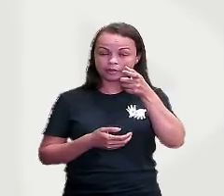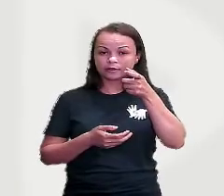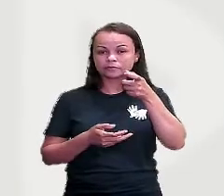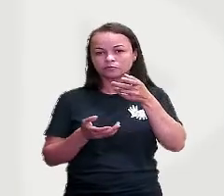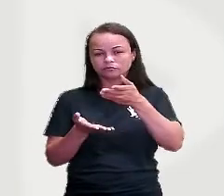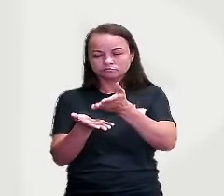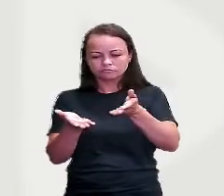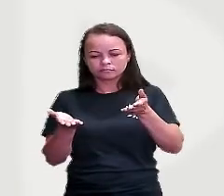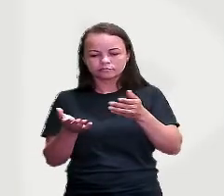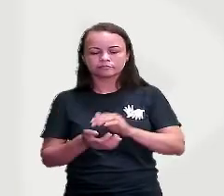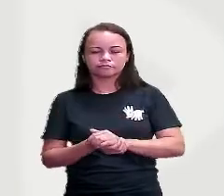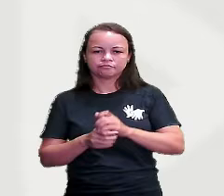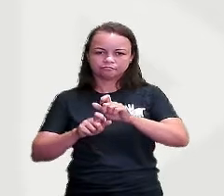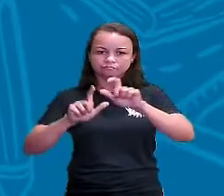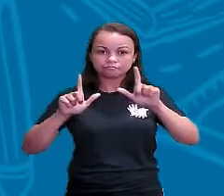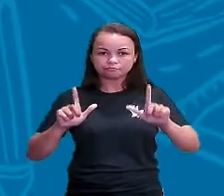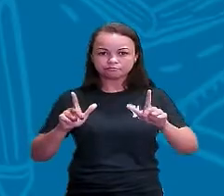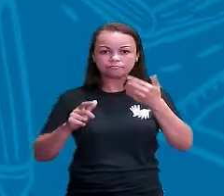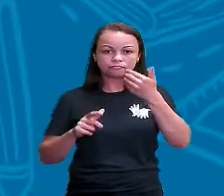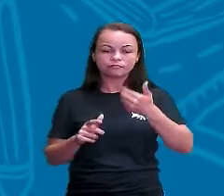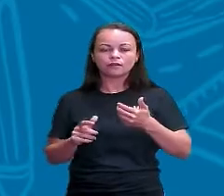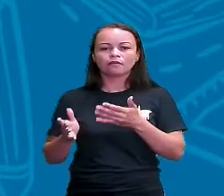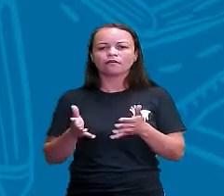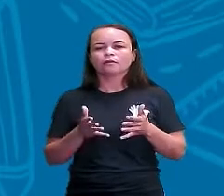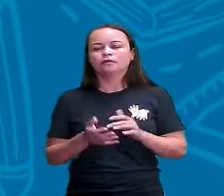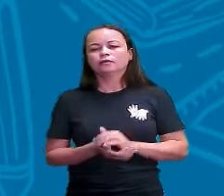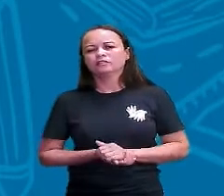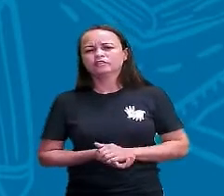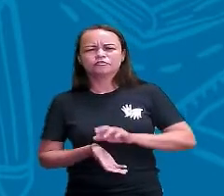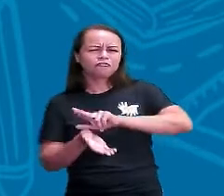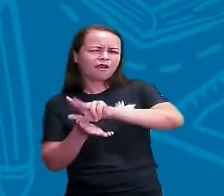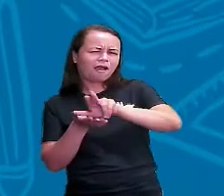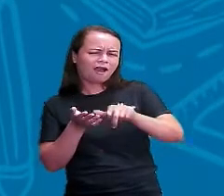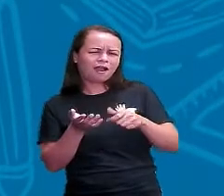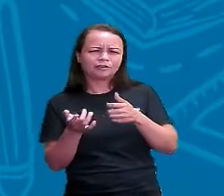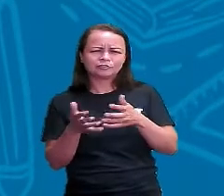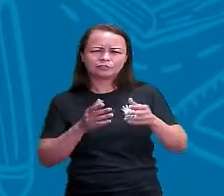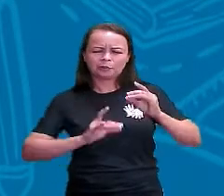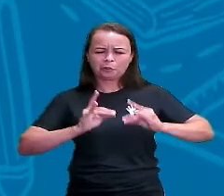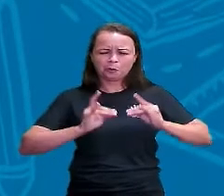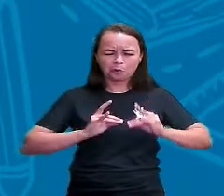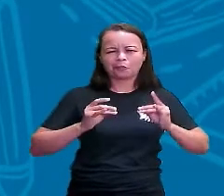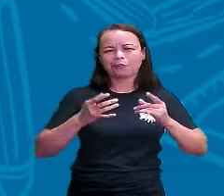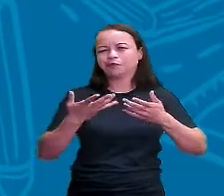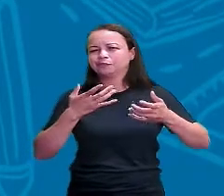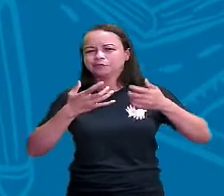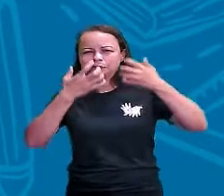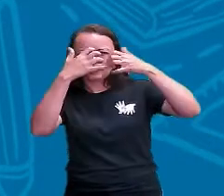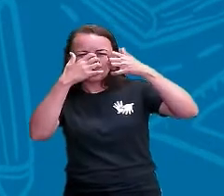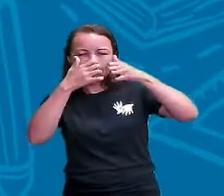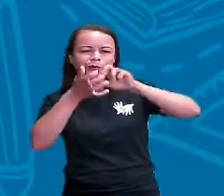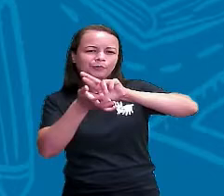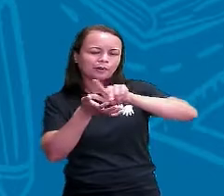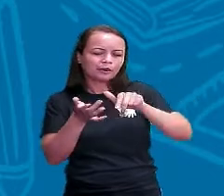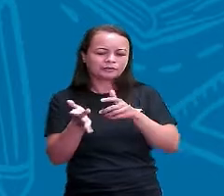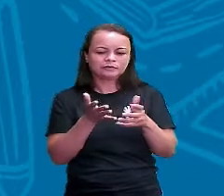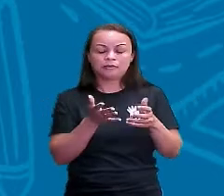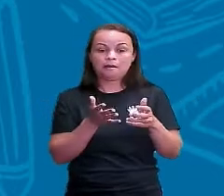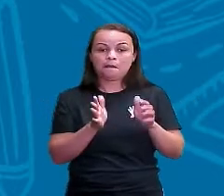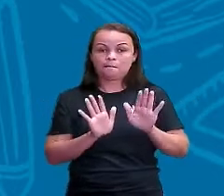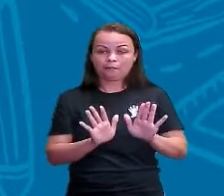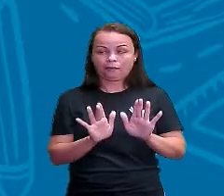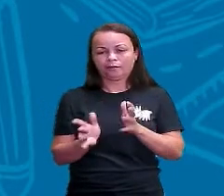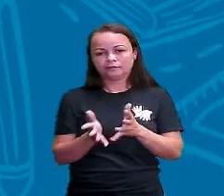claro, de certa forma, volta aqui comigo, produção. Existem muitos neurotransmissores, existem muitos hormônios que eu poderia aqui falar. Mas eu tomei a